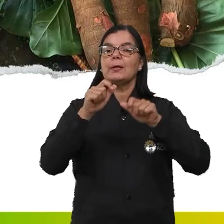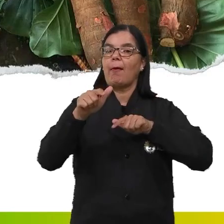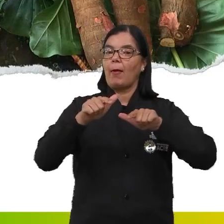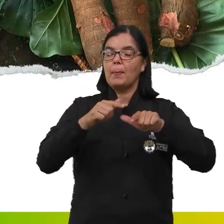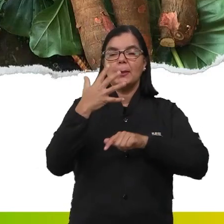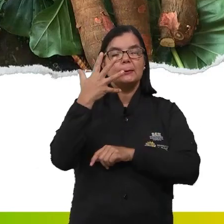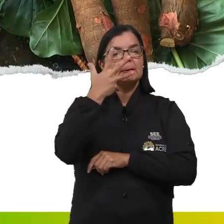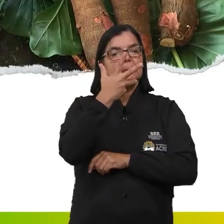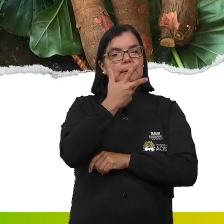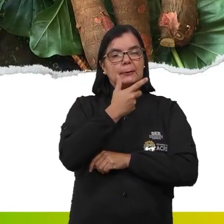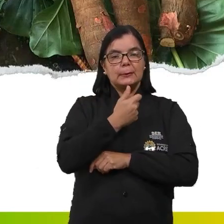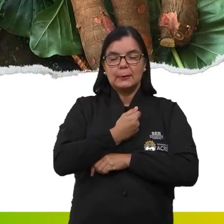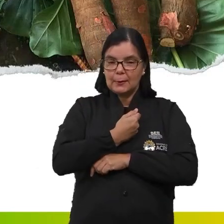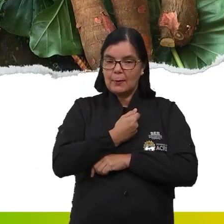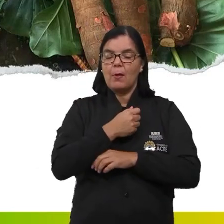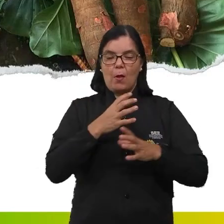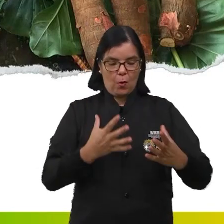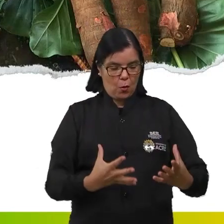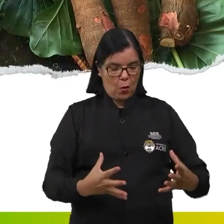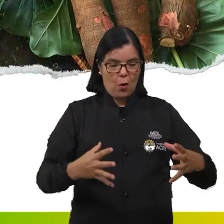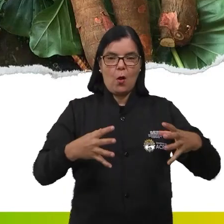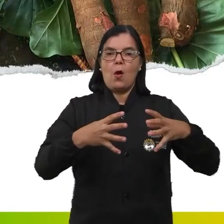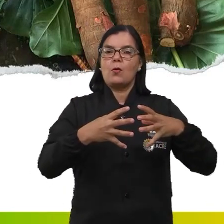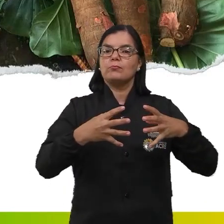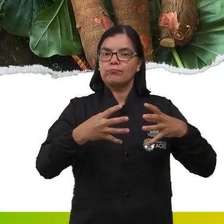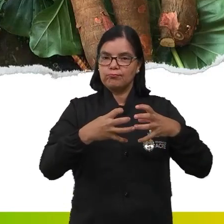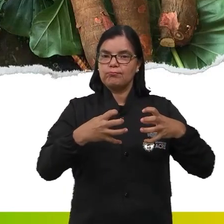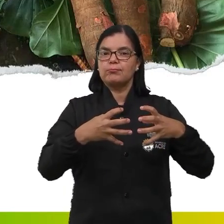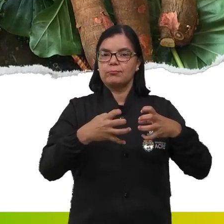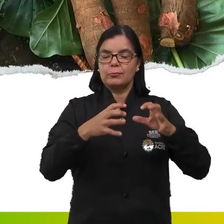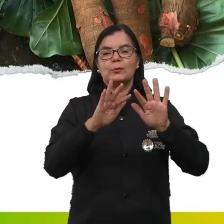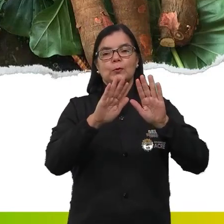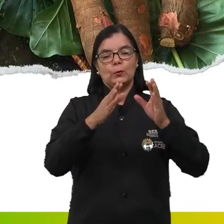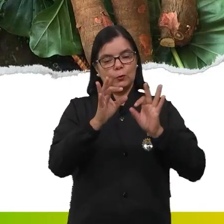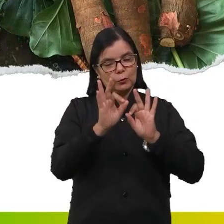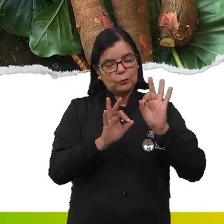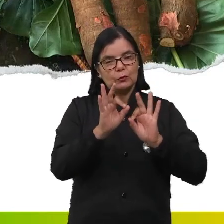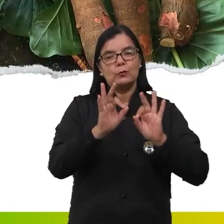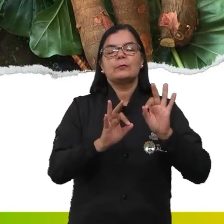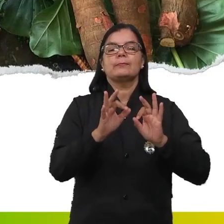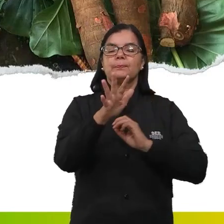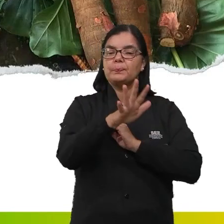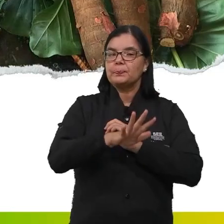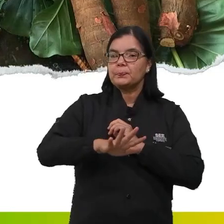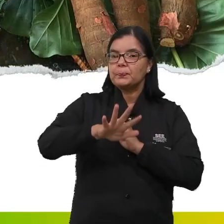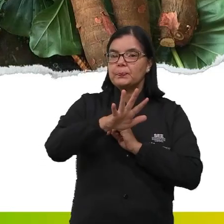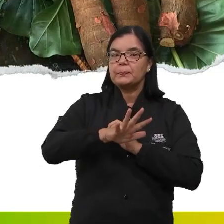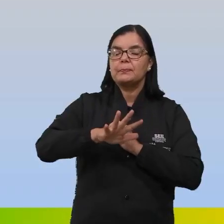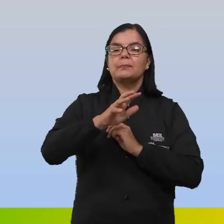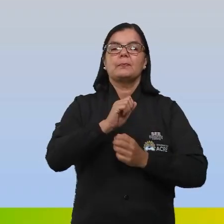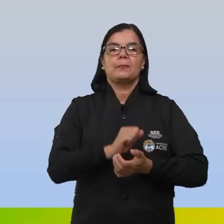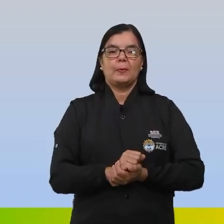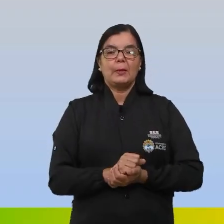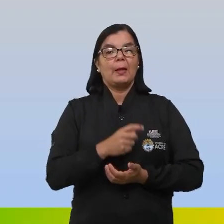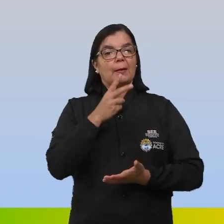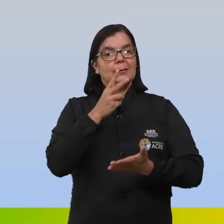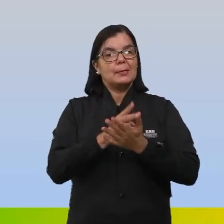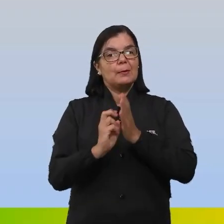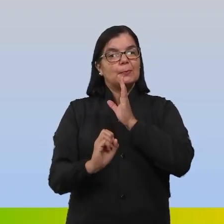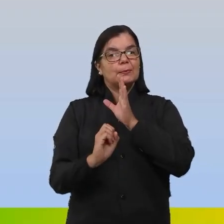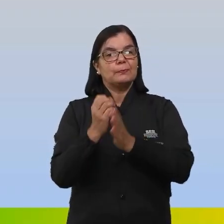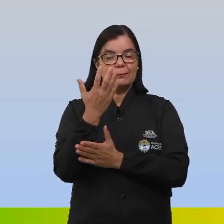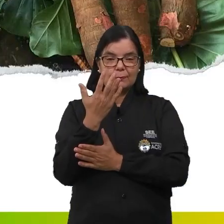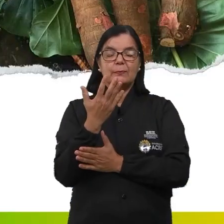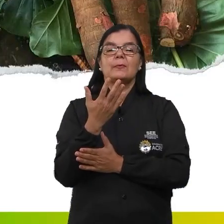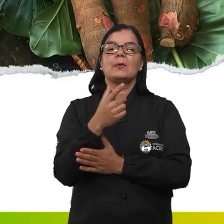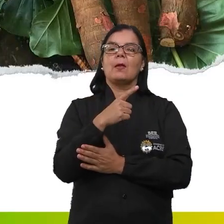muito lindo com relação a cestarias, ao artesanato mesmo, de modo geral. E sempre que